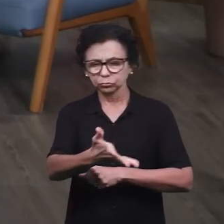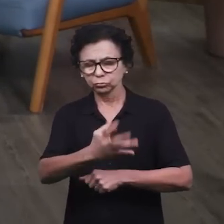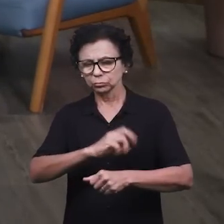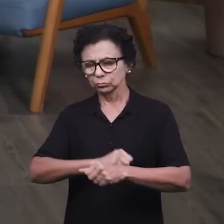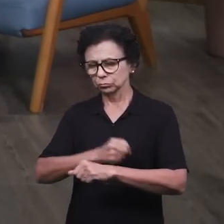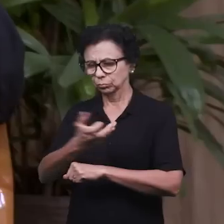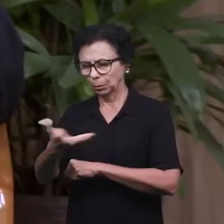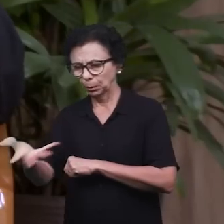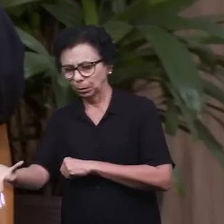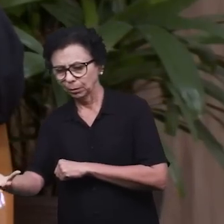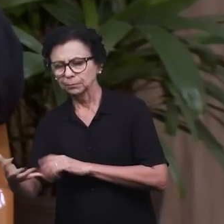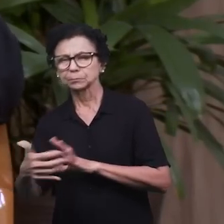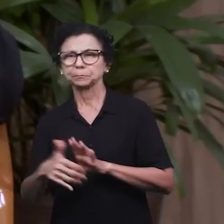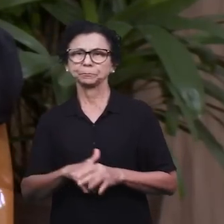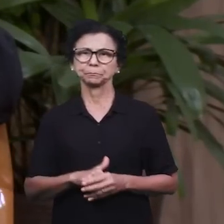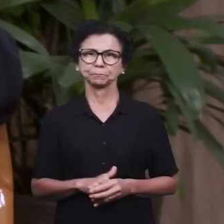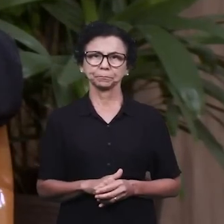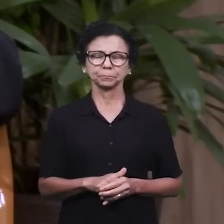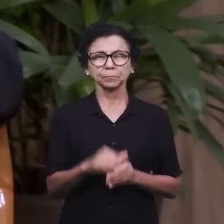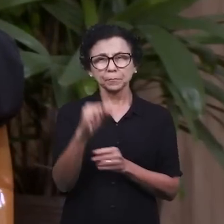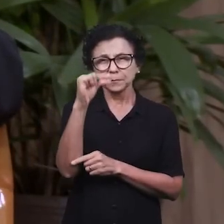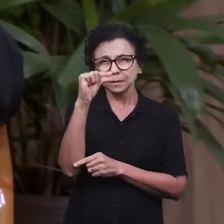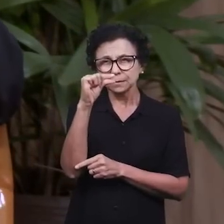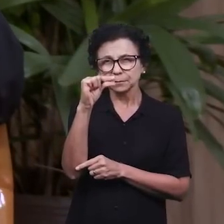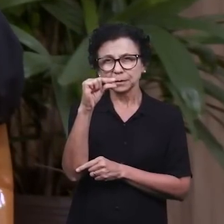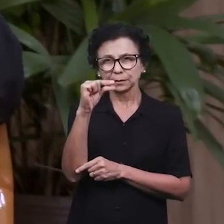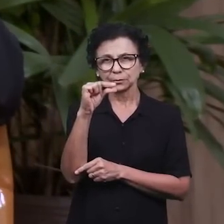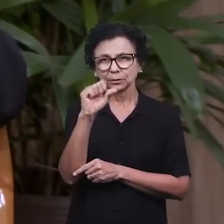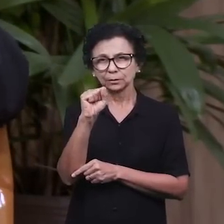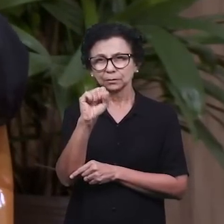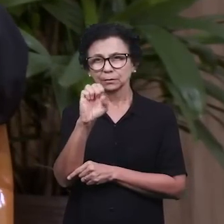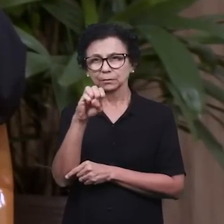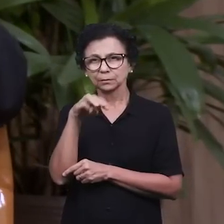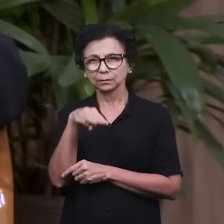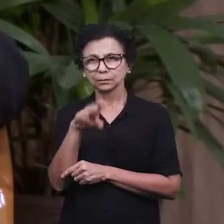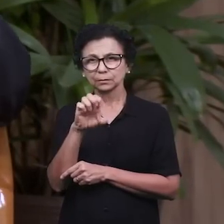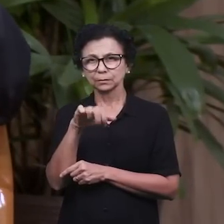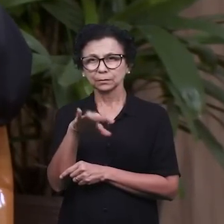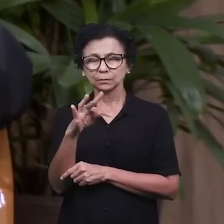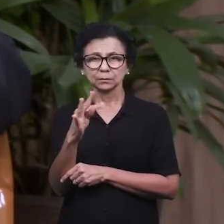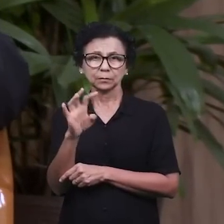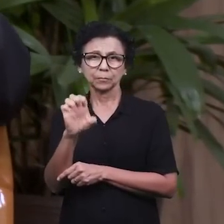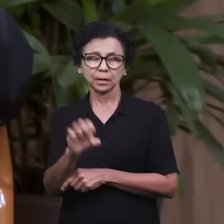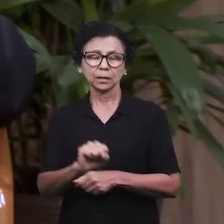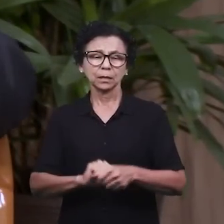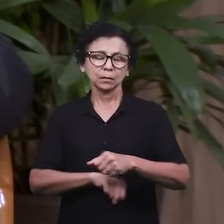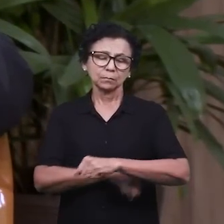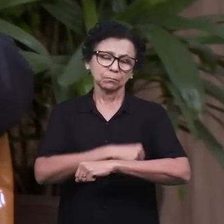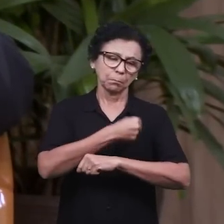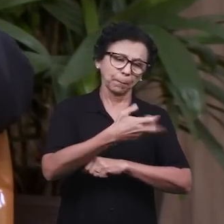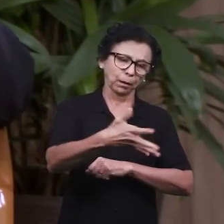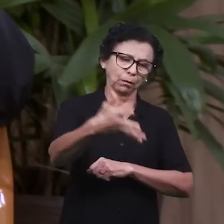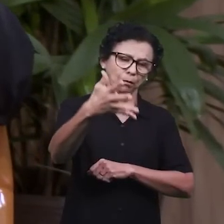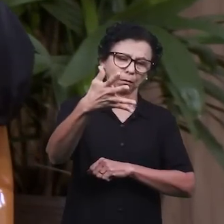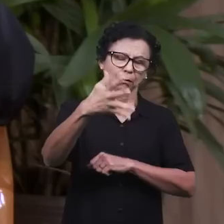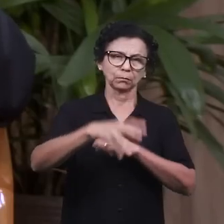trazida, o Senhor Jesus ele fala sobre um semeador que saiu a semear. Tá?